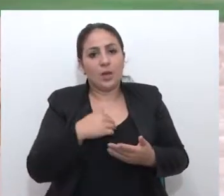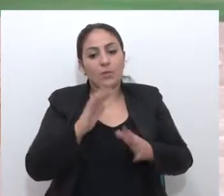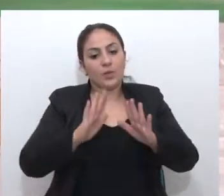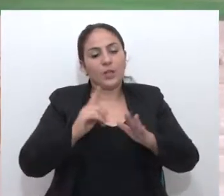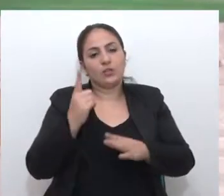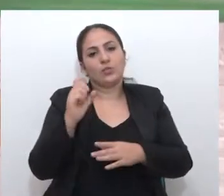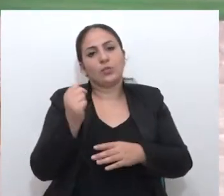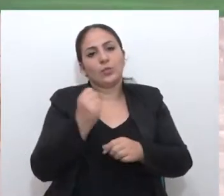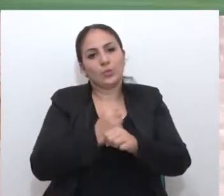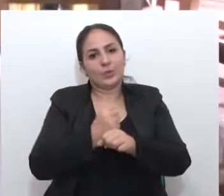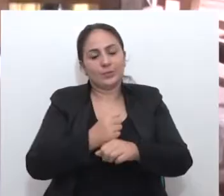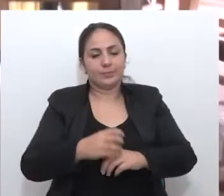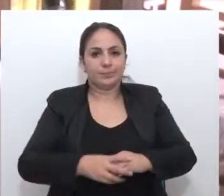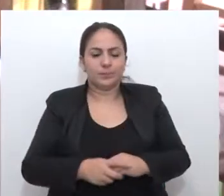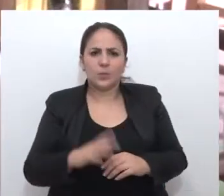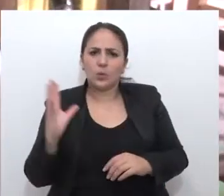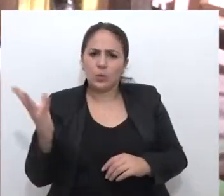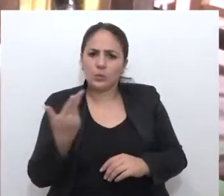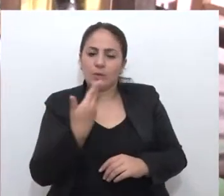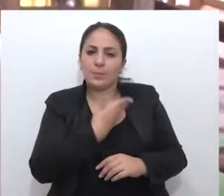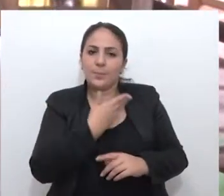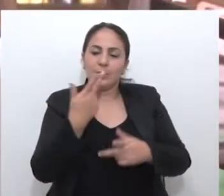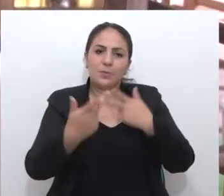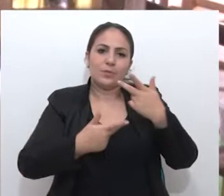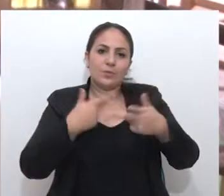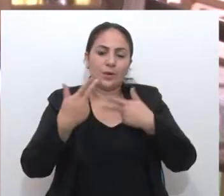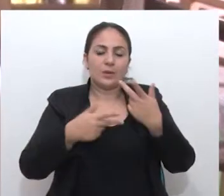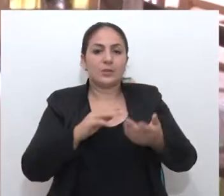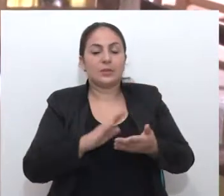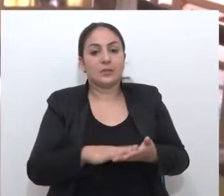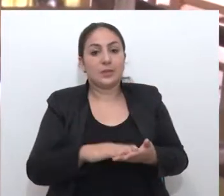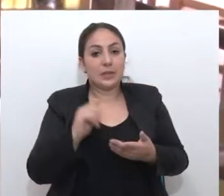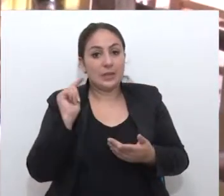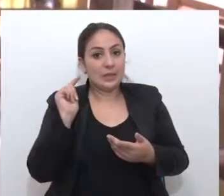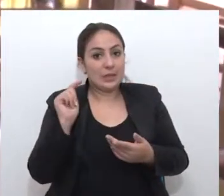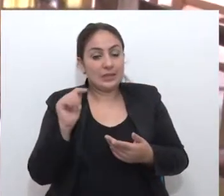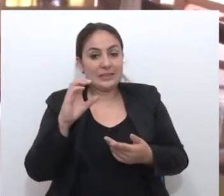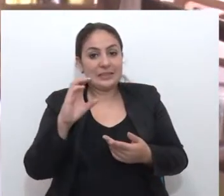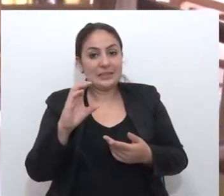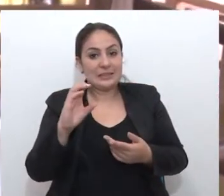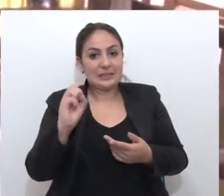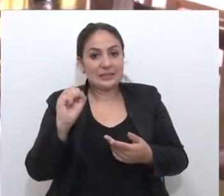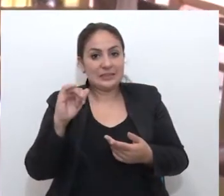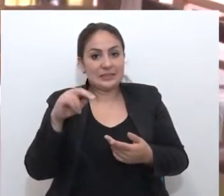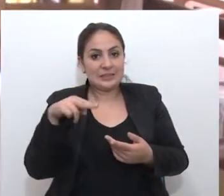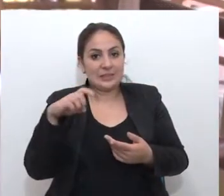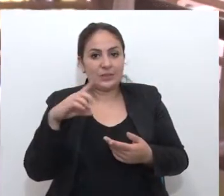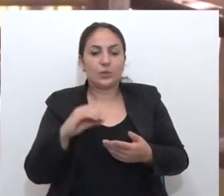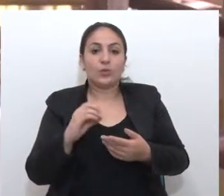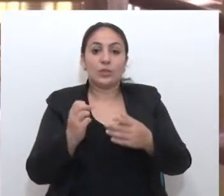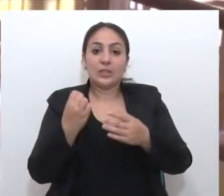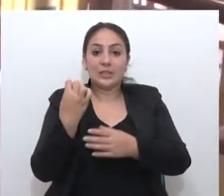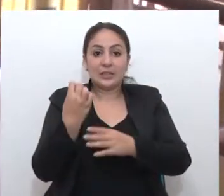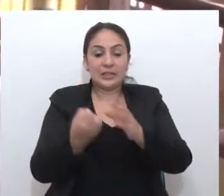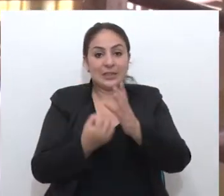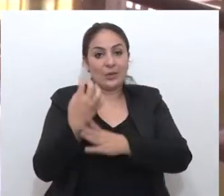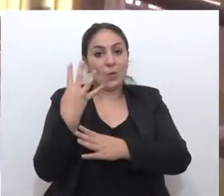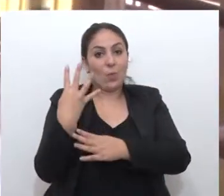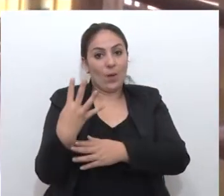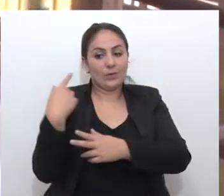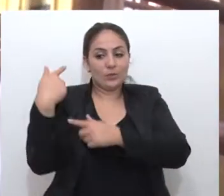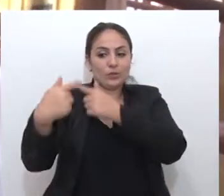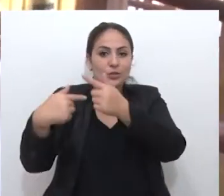dos Teatinos 18 anos. Os amigos contam ainda que seu Cizenando também já formou 4